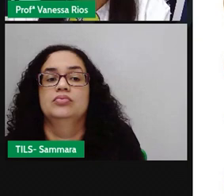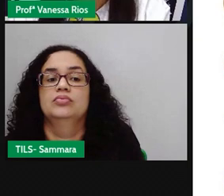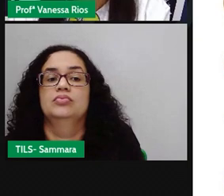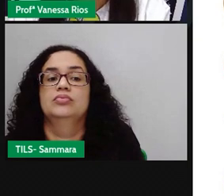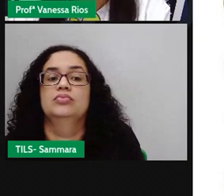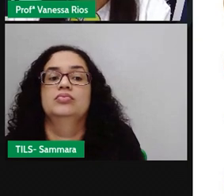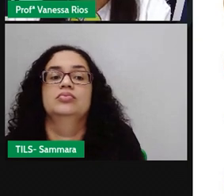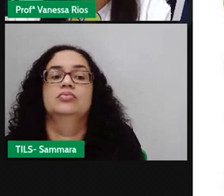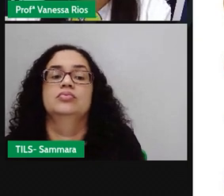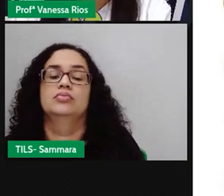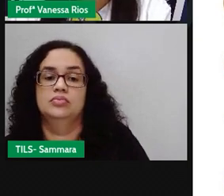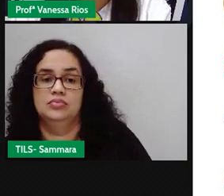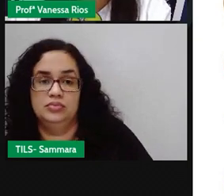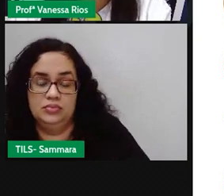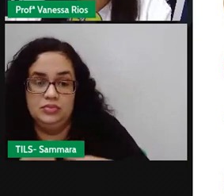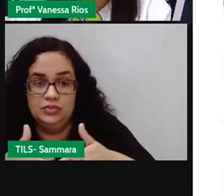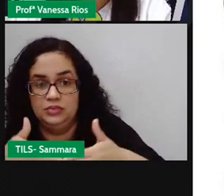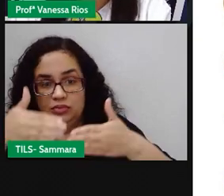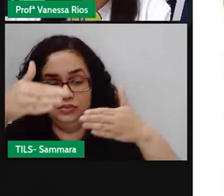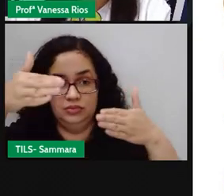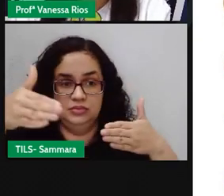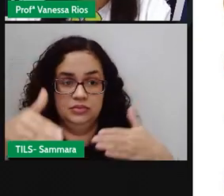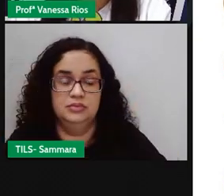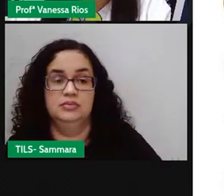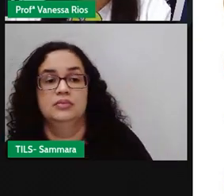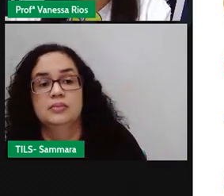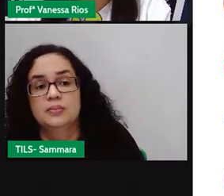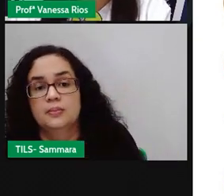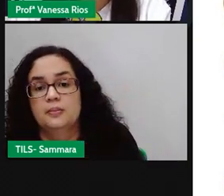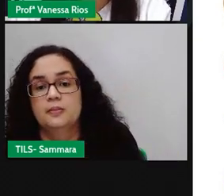terem extensão, capacidade de